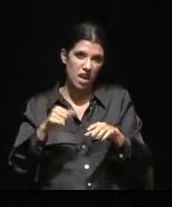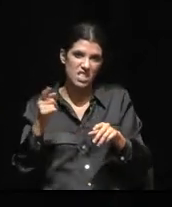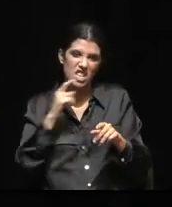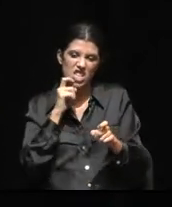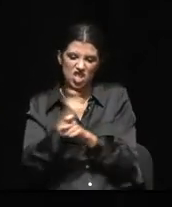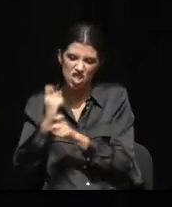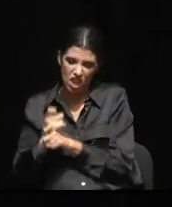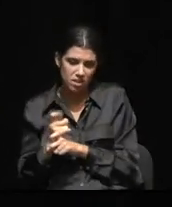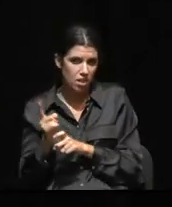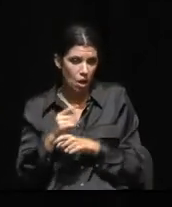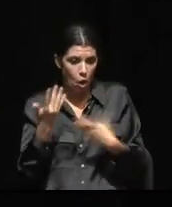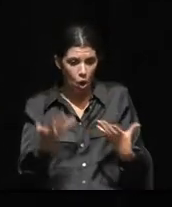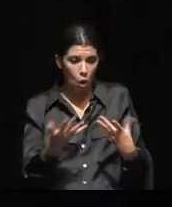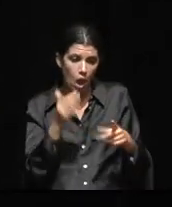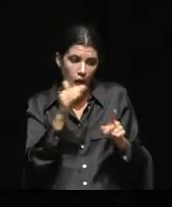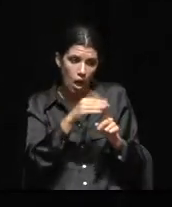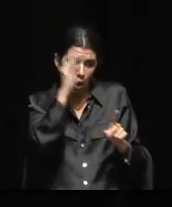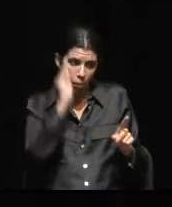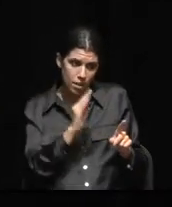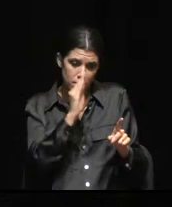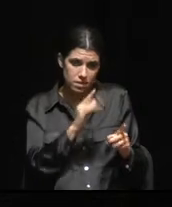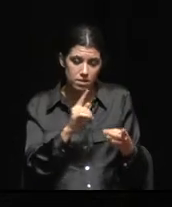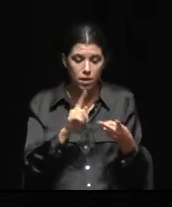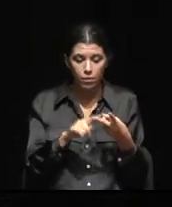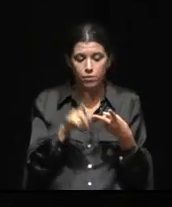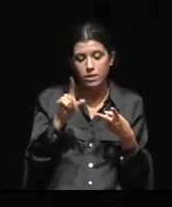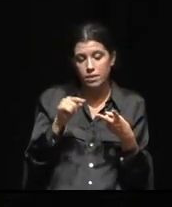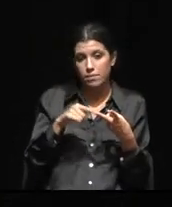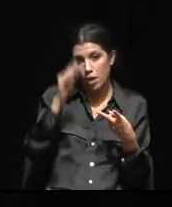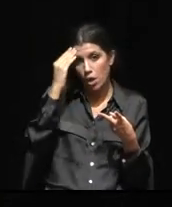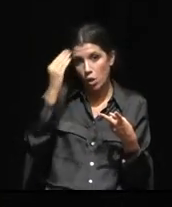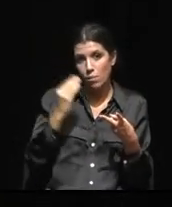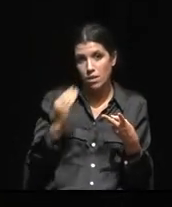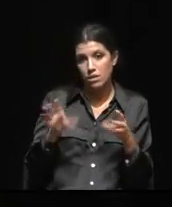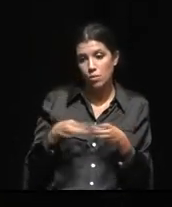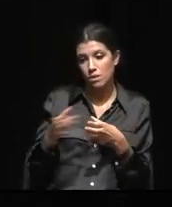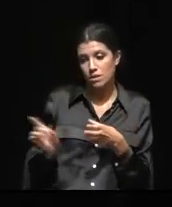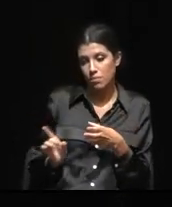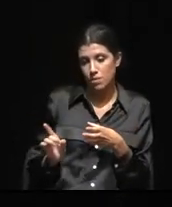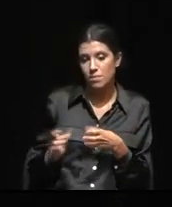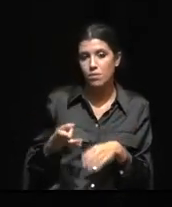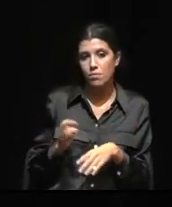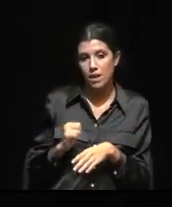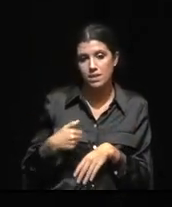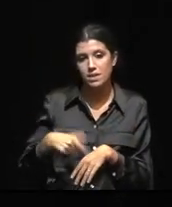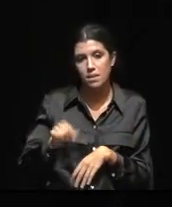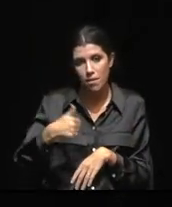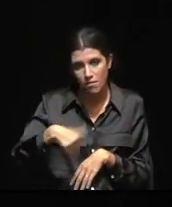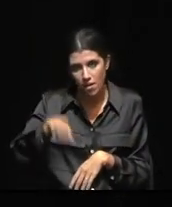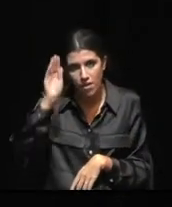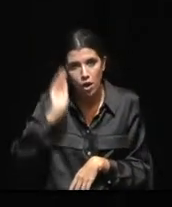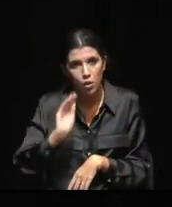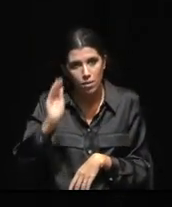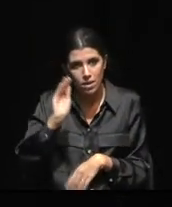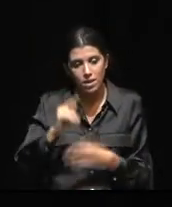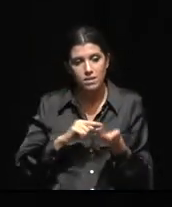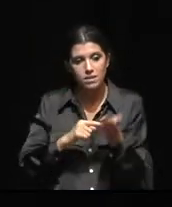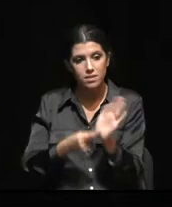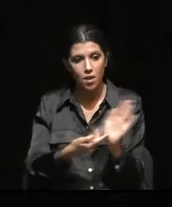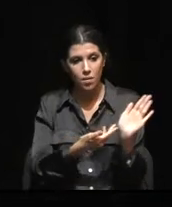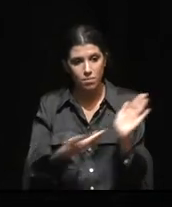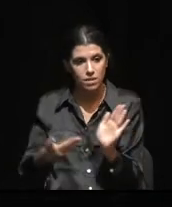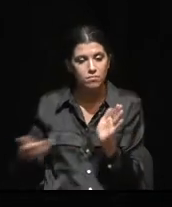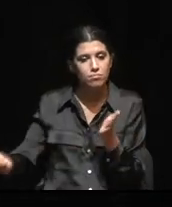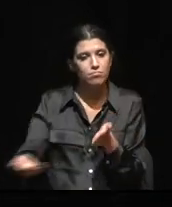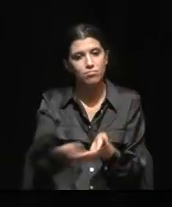por outro lado anunciar que na sequência daquela que será a recomendação da primeira comissão o PS trará também aqui uma recomendação para que seja